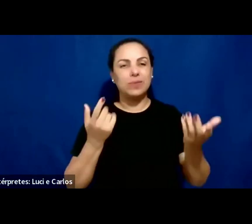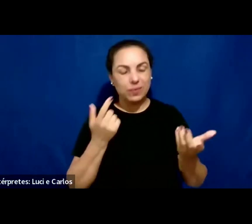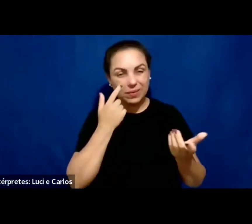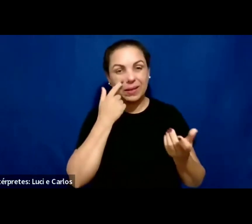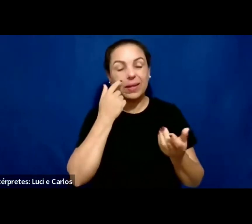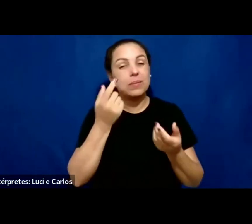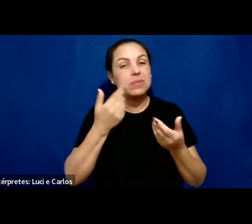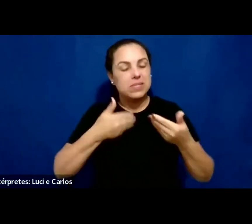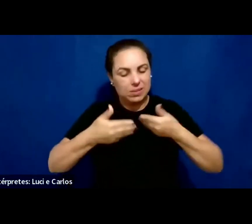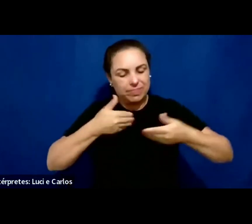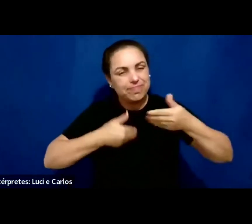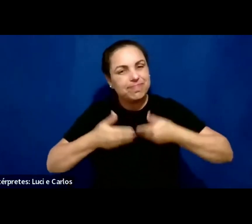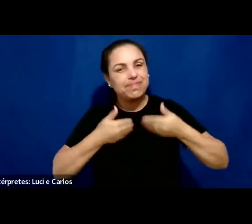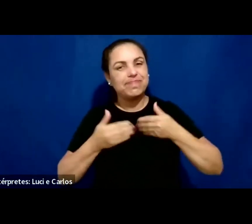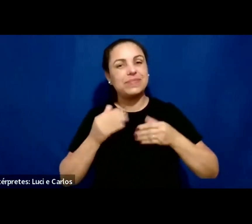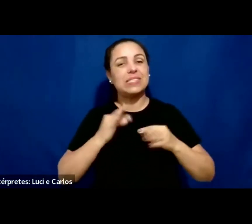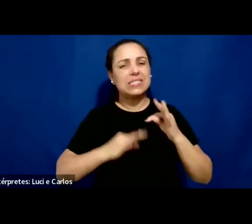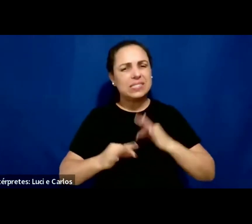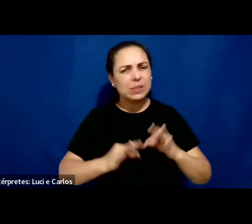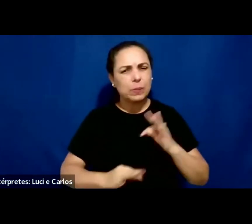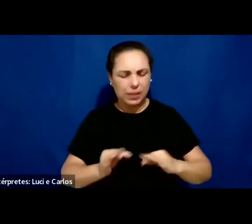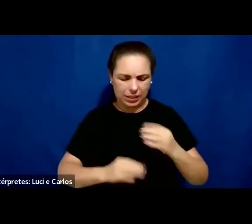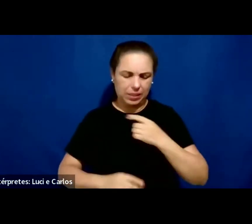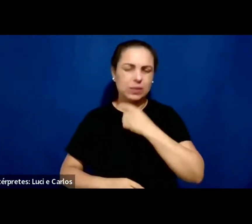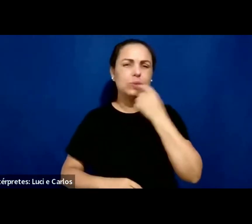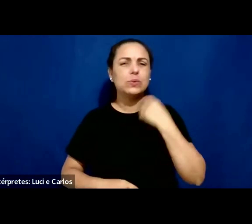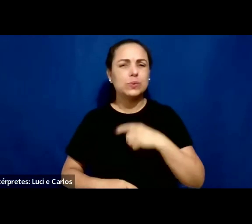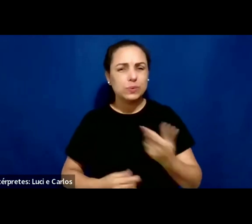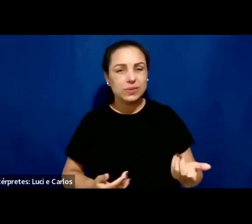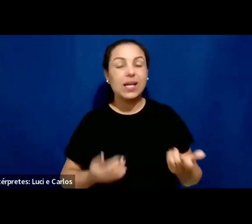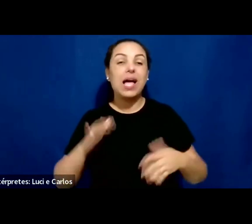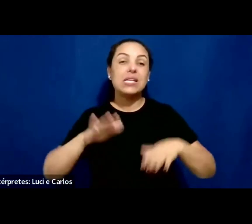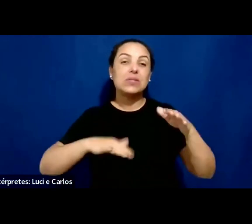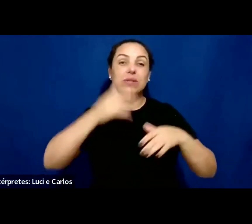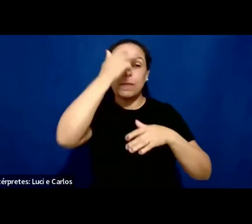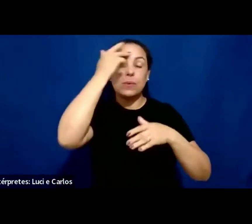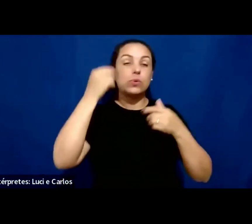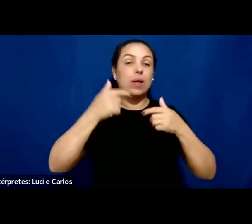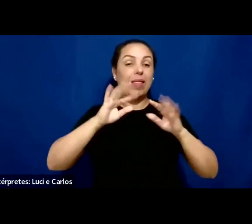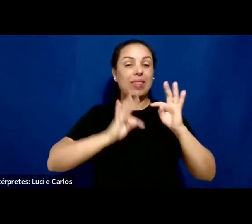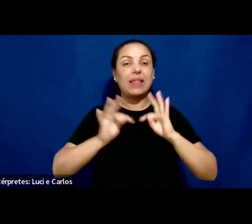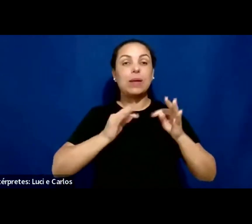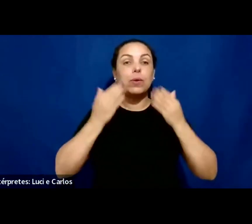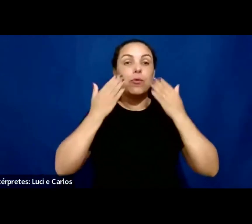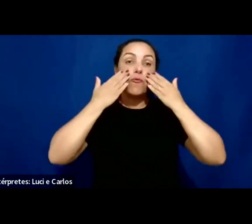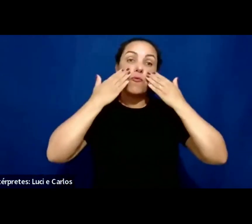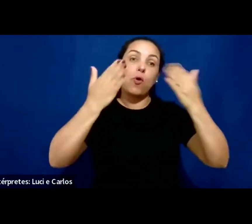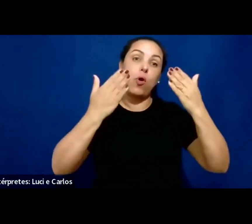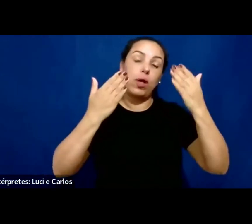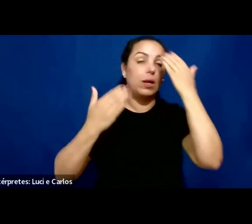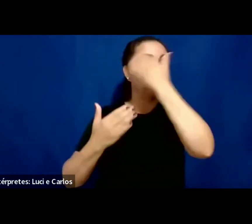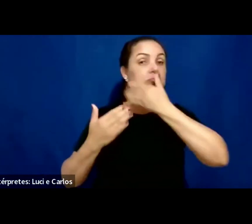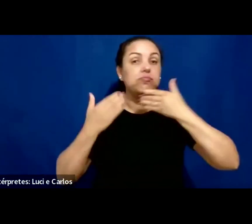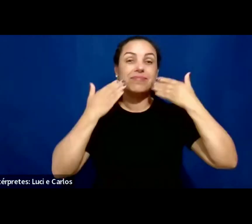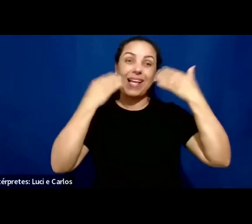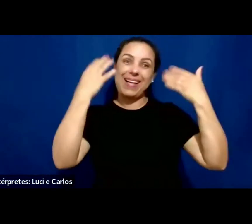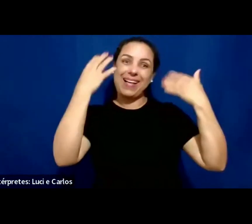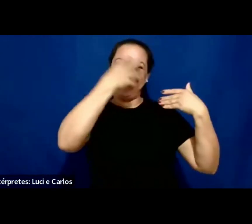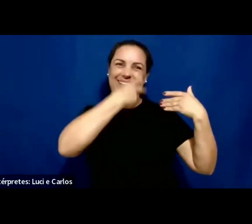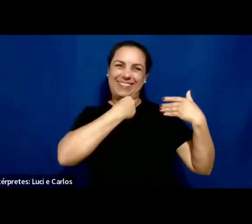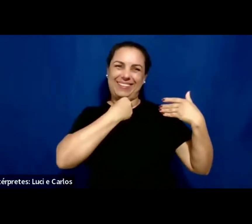muito boa. Mas trata dos dentes, faz um monte de coisa só na face e esquece o